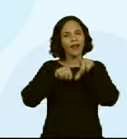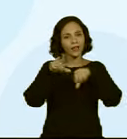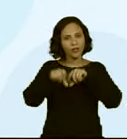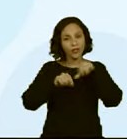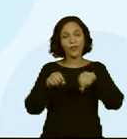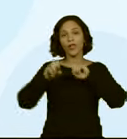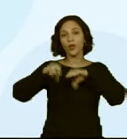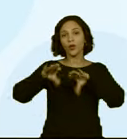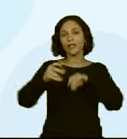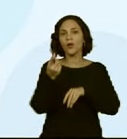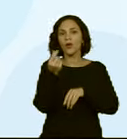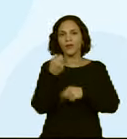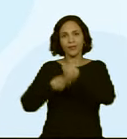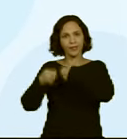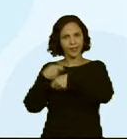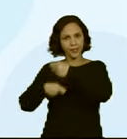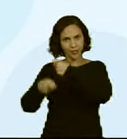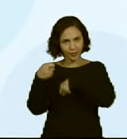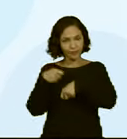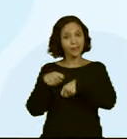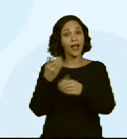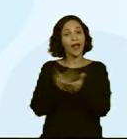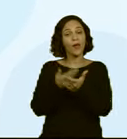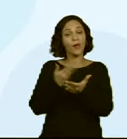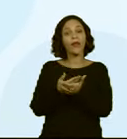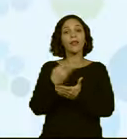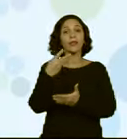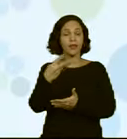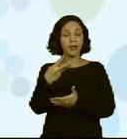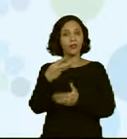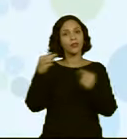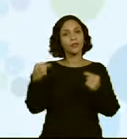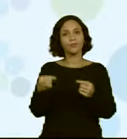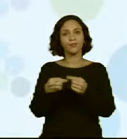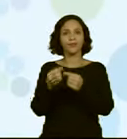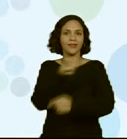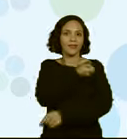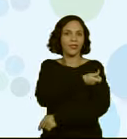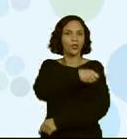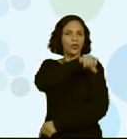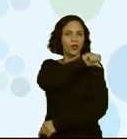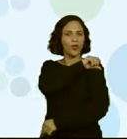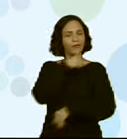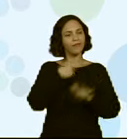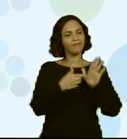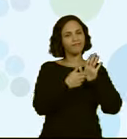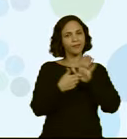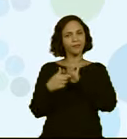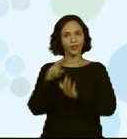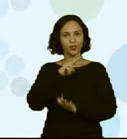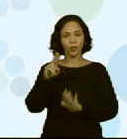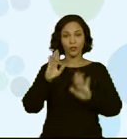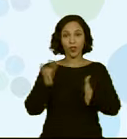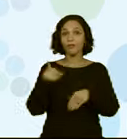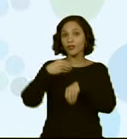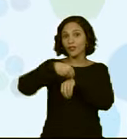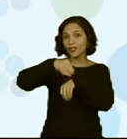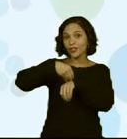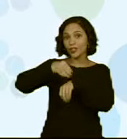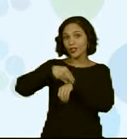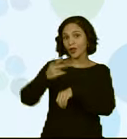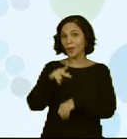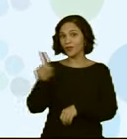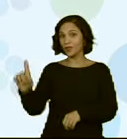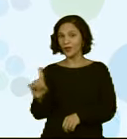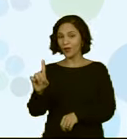para ensino fundamental 2 e nós nos já nos apresentamos bom algumas dicas para essa aula que o professor